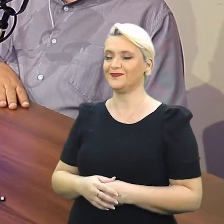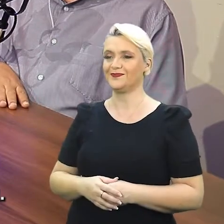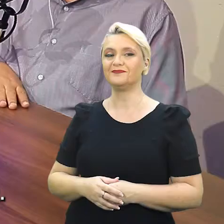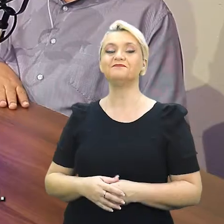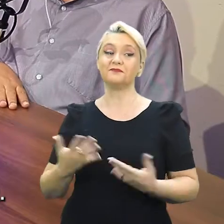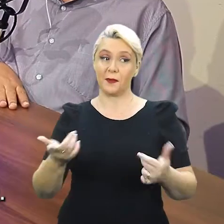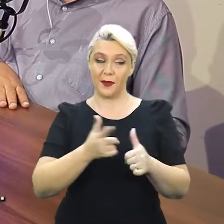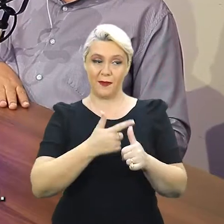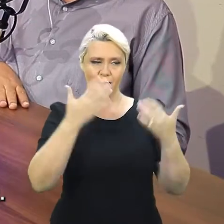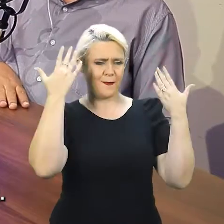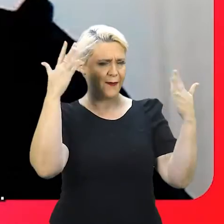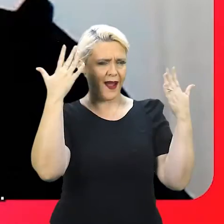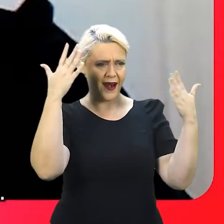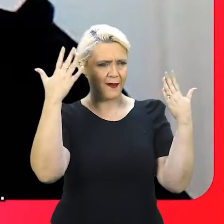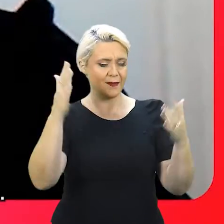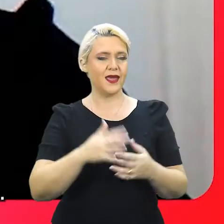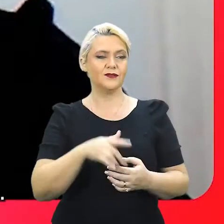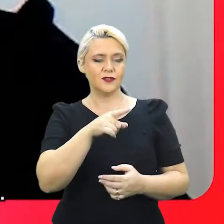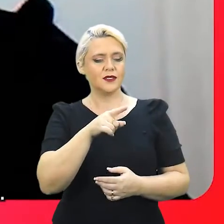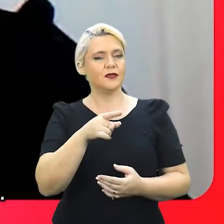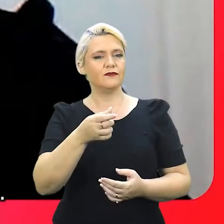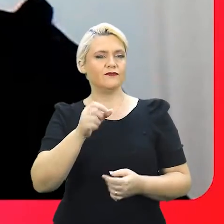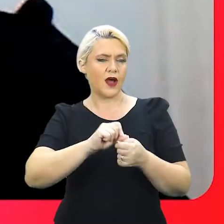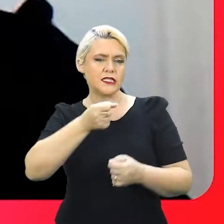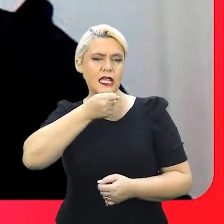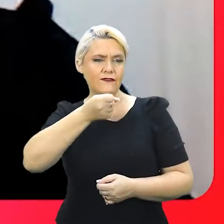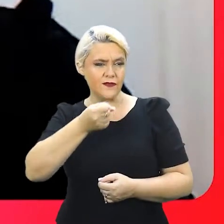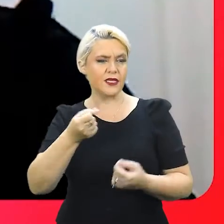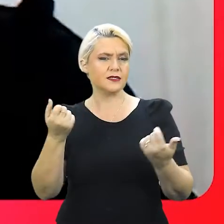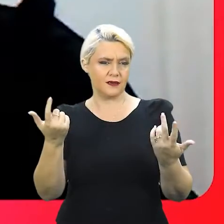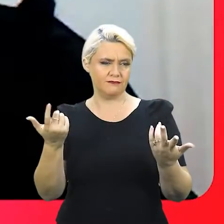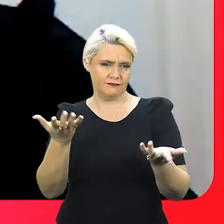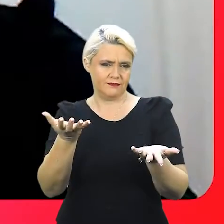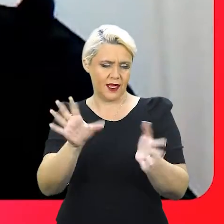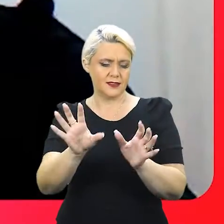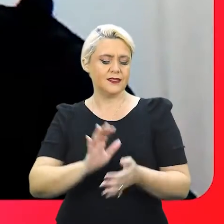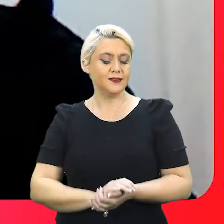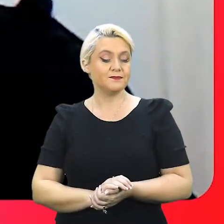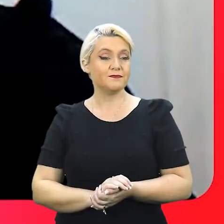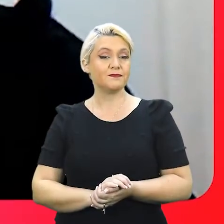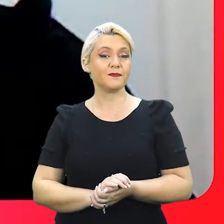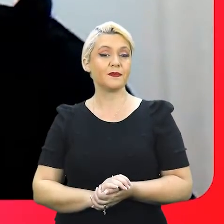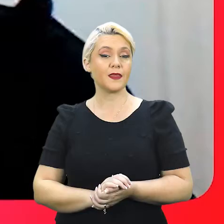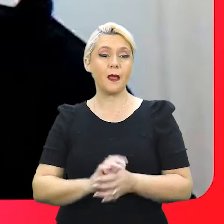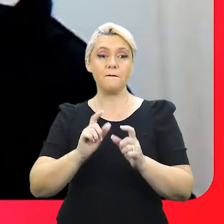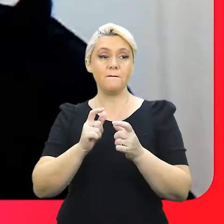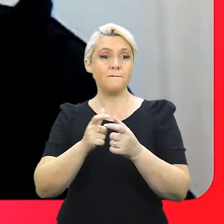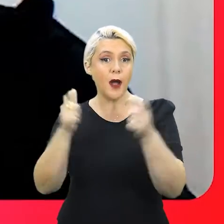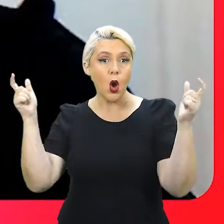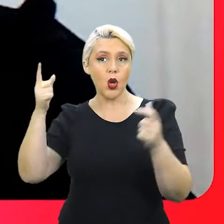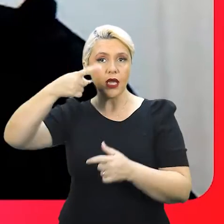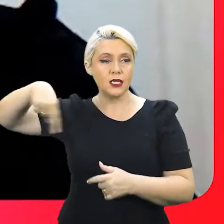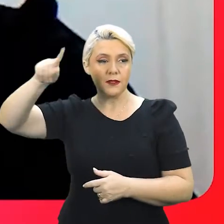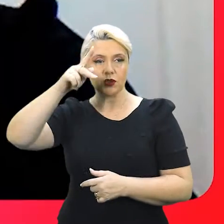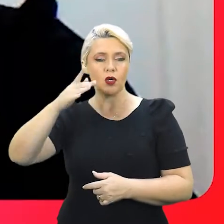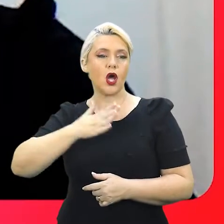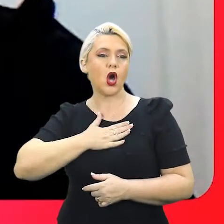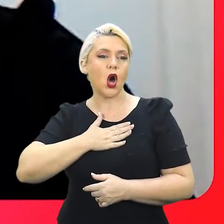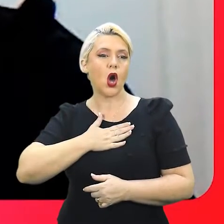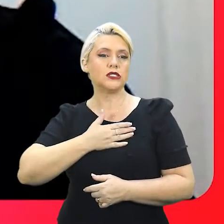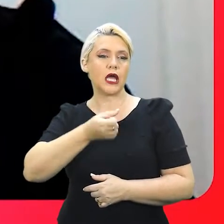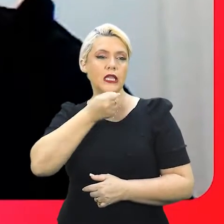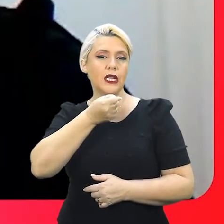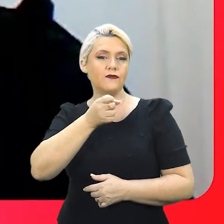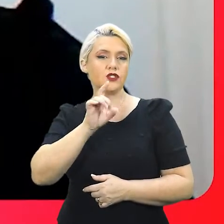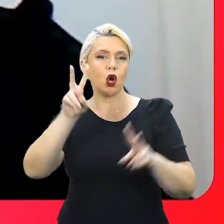Primeiro, parabéns de fazer entrevistas dessa forma. A maior parte da imprensa gosta de entrevista